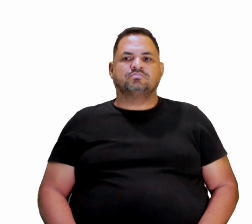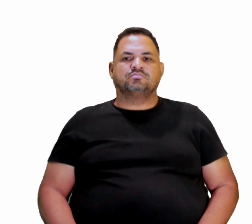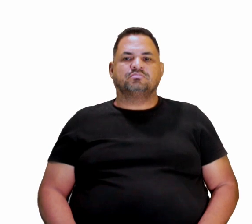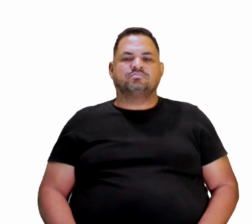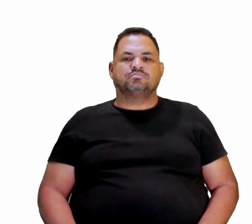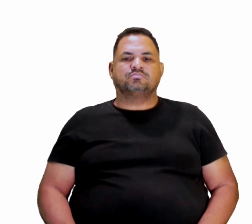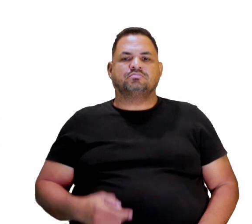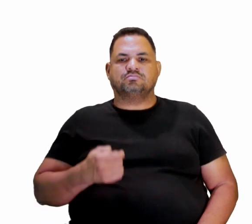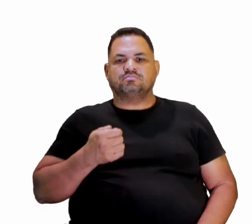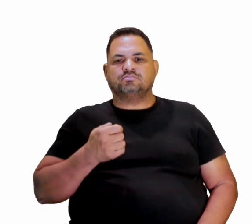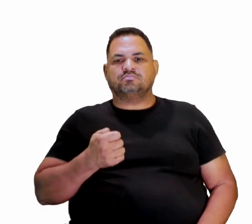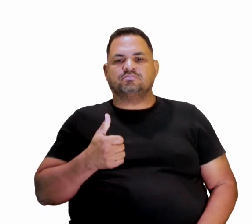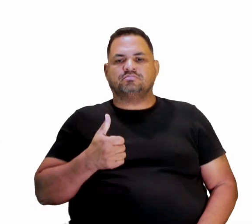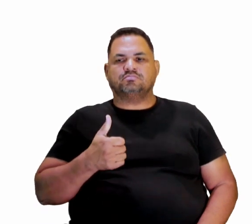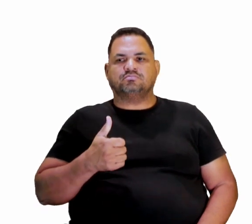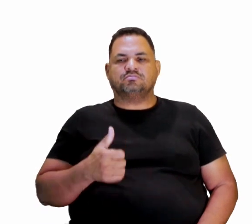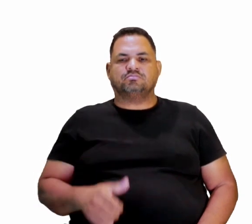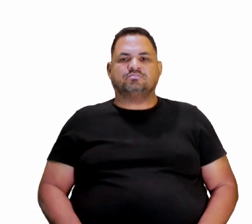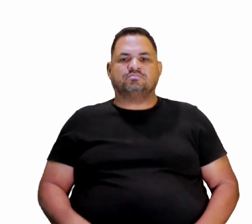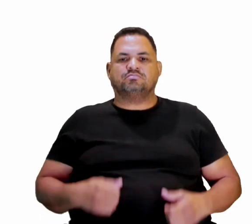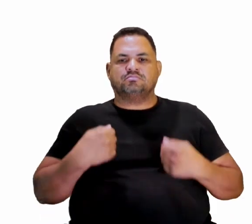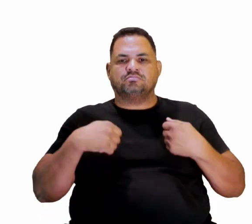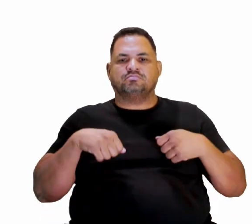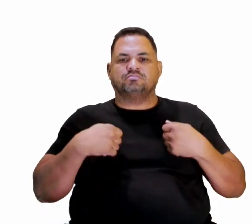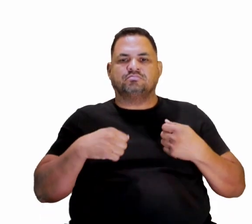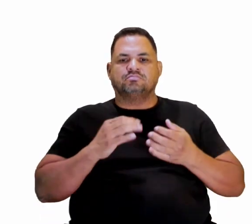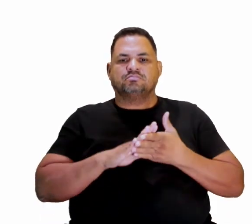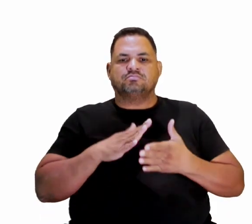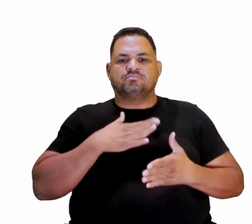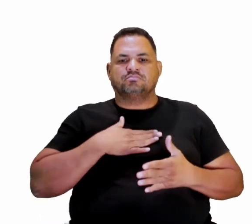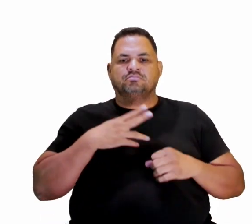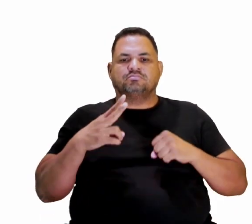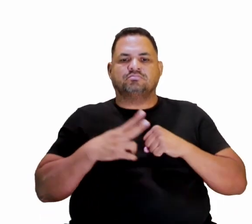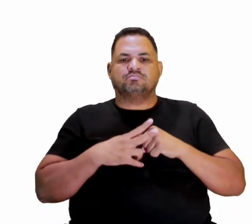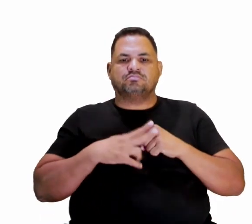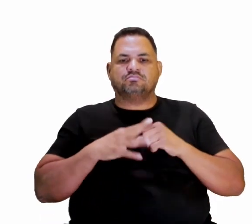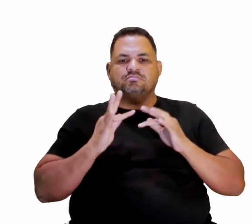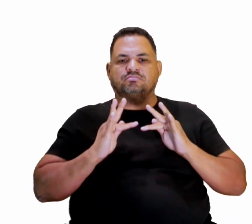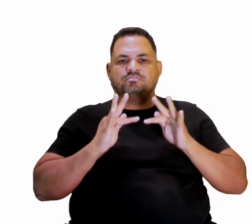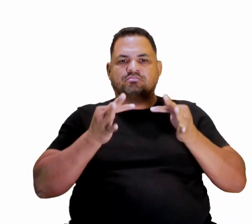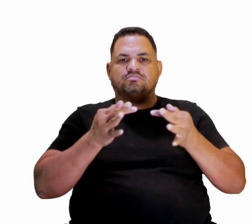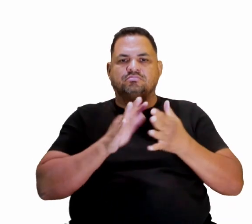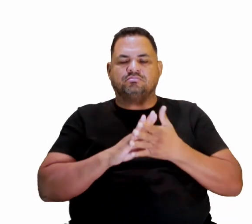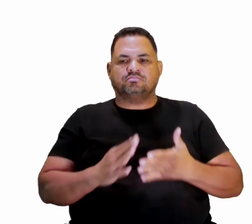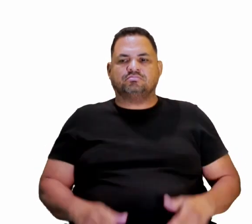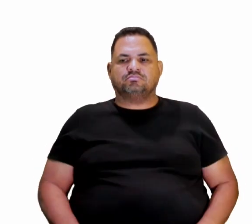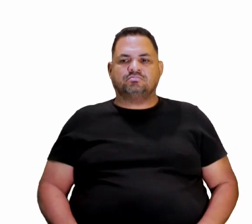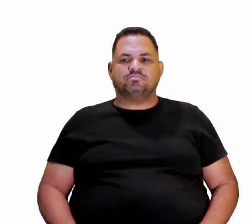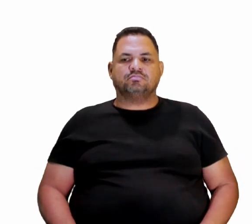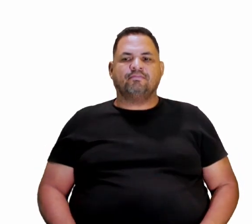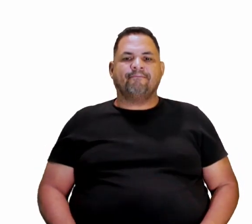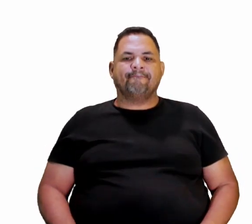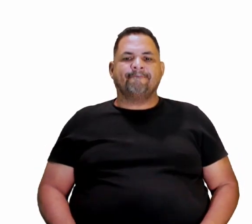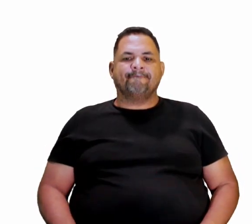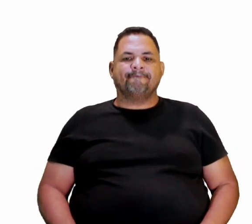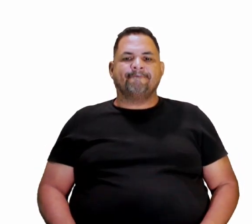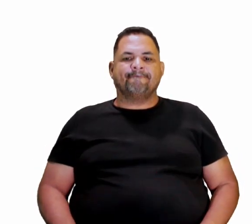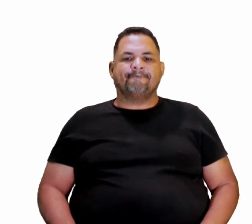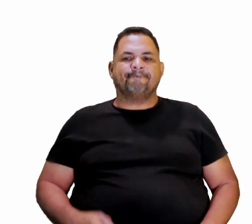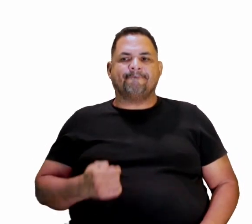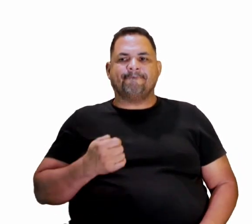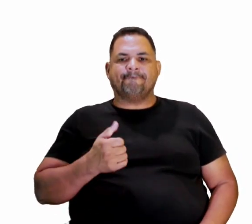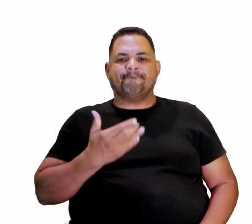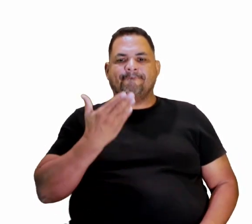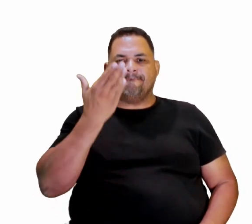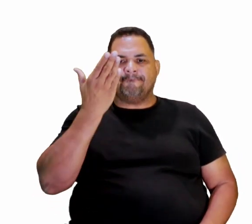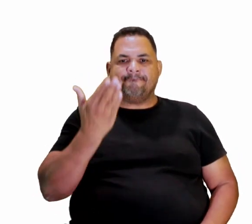Tá quase, mas tá precisando do meu verbo lá no final, que é justamente essa última aqui, ó. Tá quase.